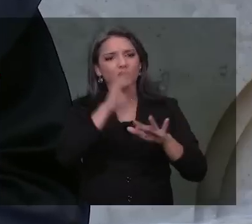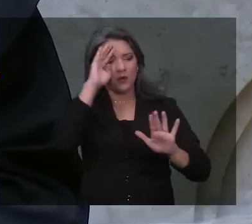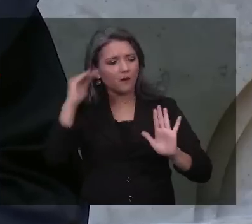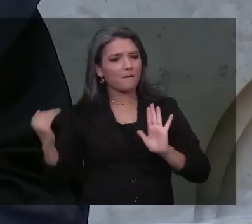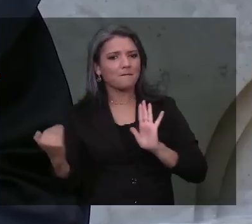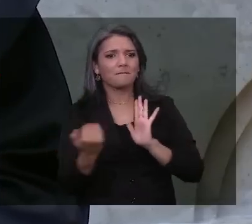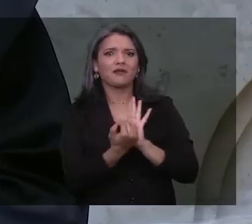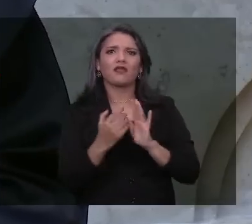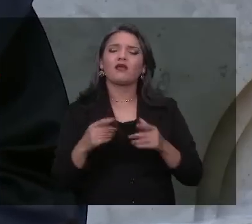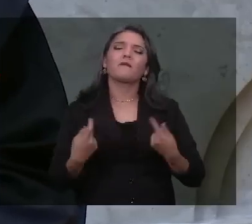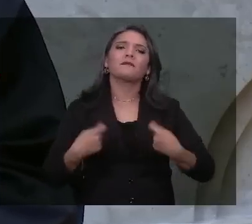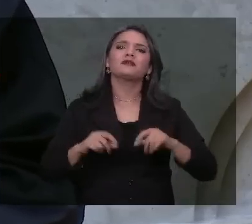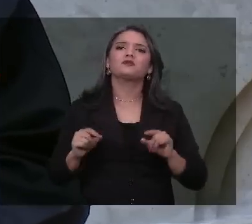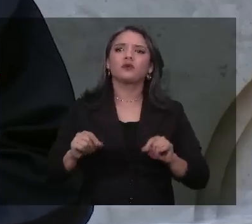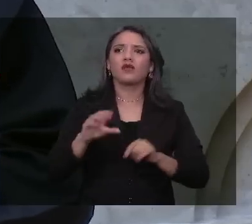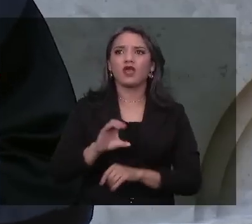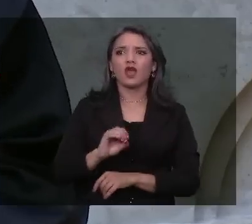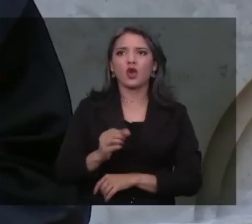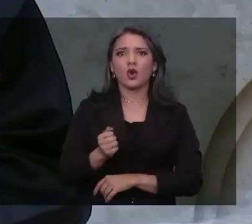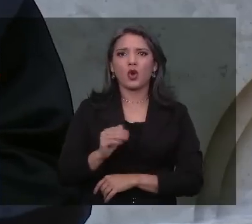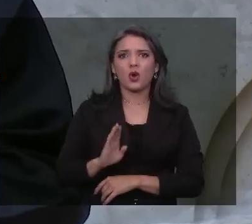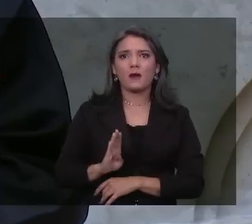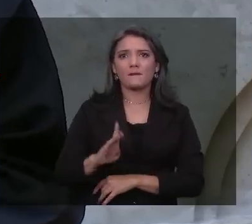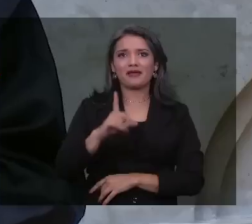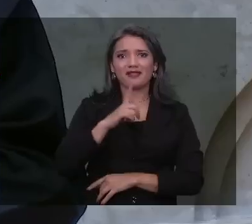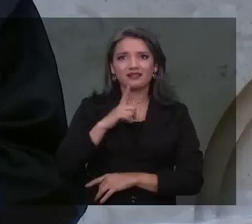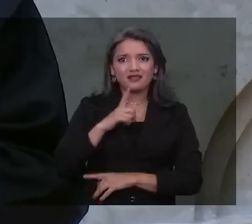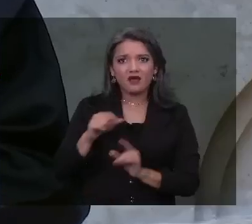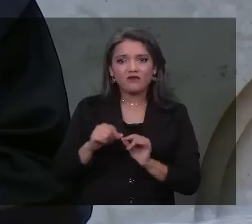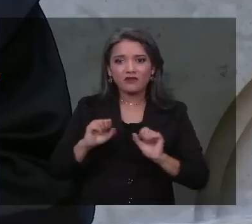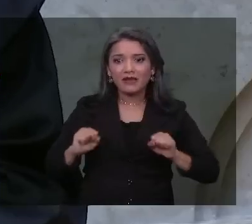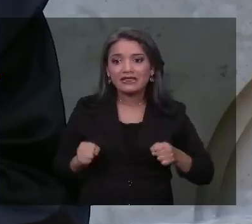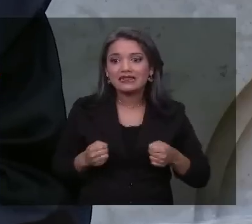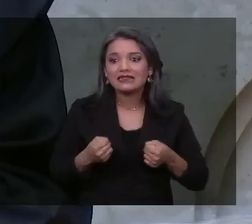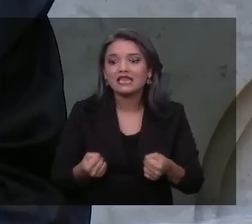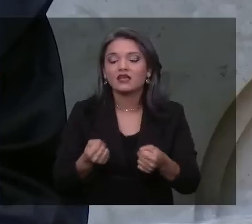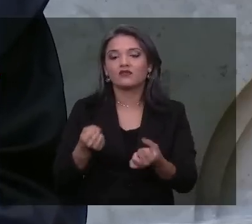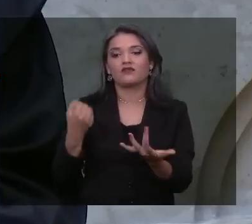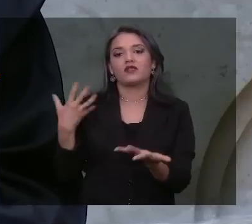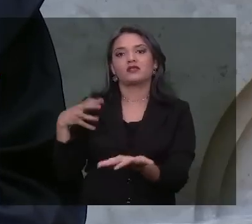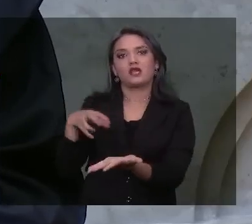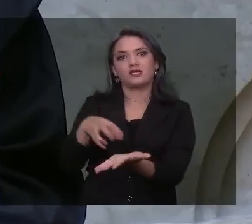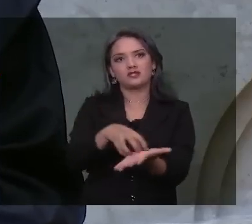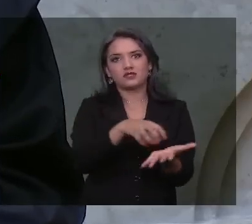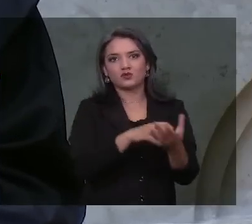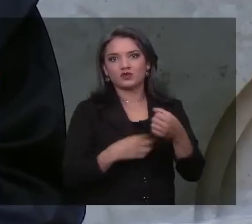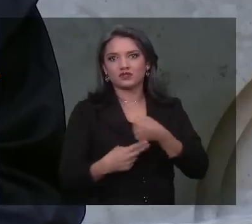coloque, como tem feito, em defesa das instituições republicanas.